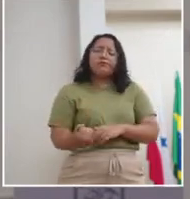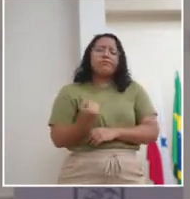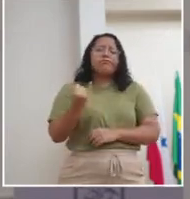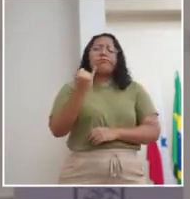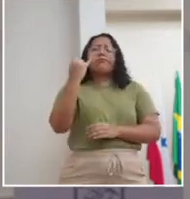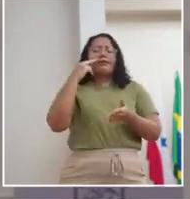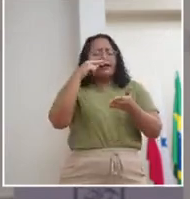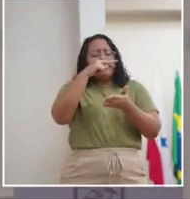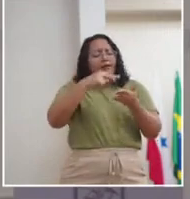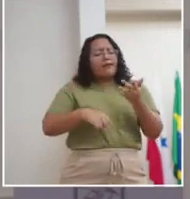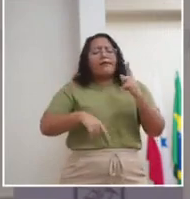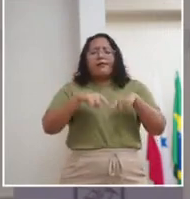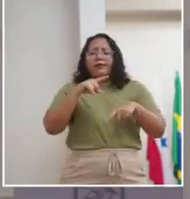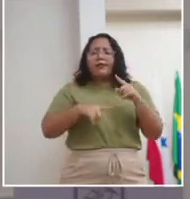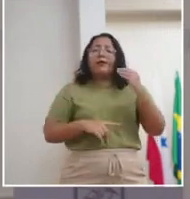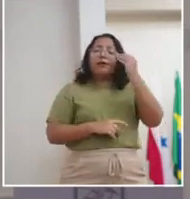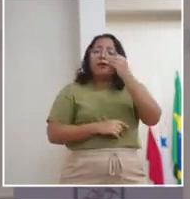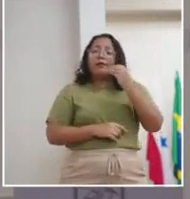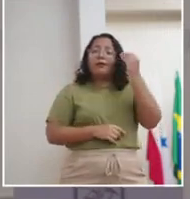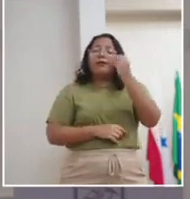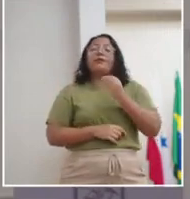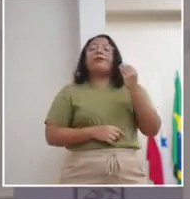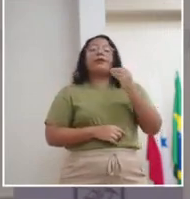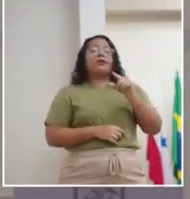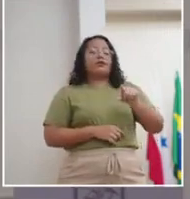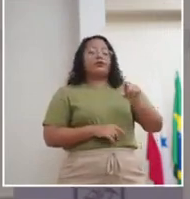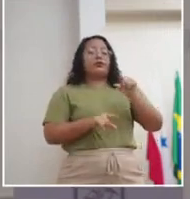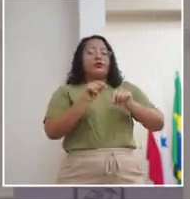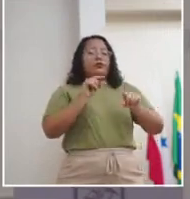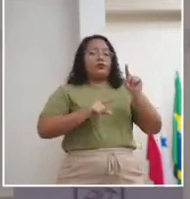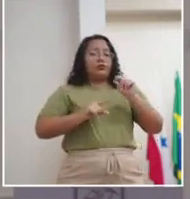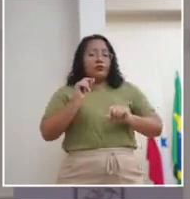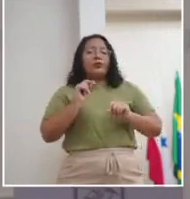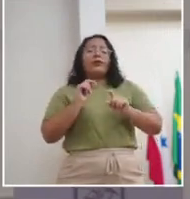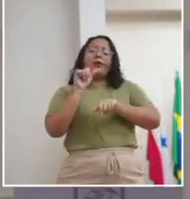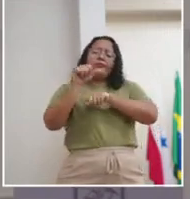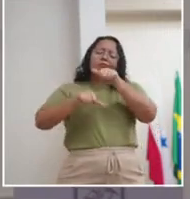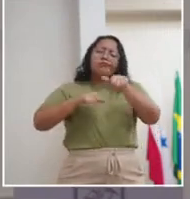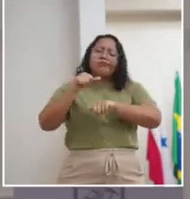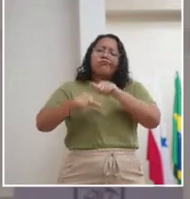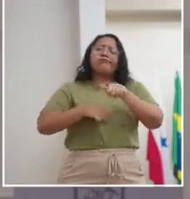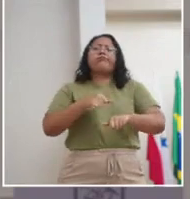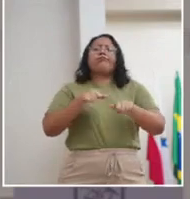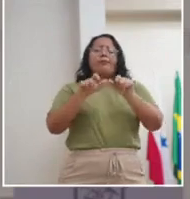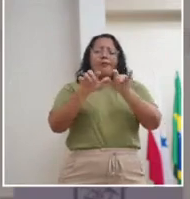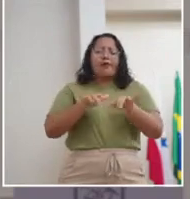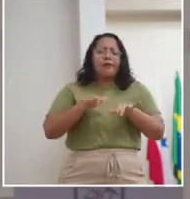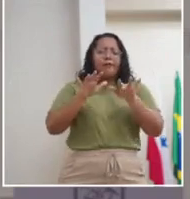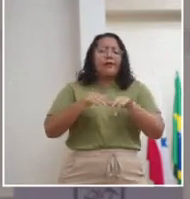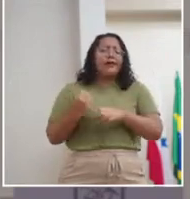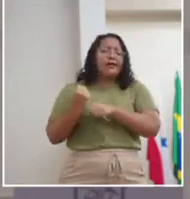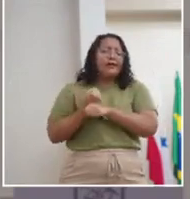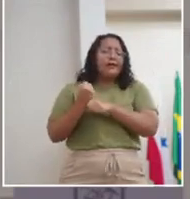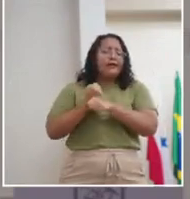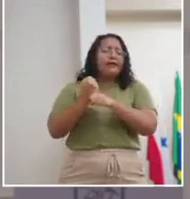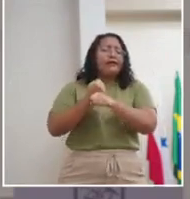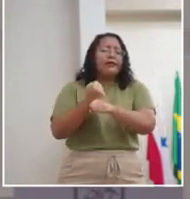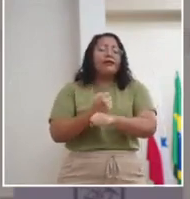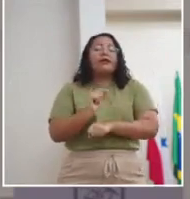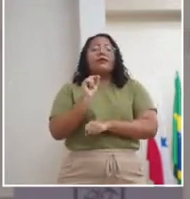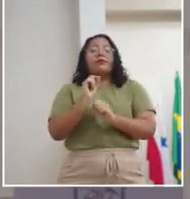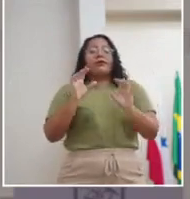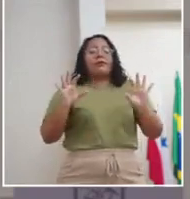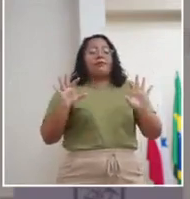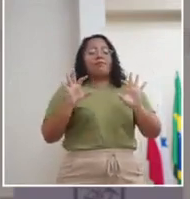obra, é possível observar que Berta selecionou, atualizou e reformulou seus escritos através dos anos, de forma a propiciar